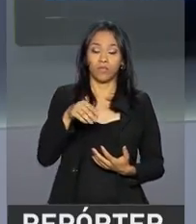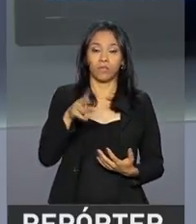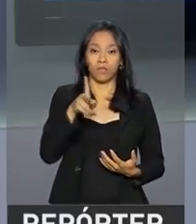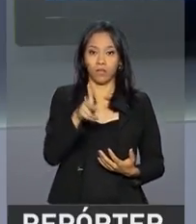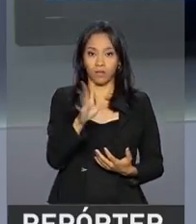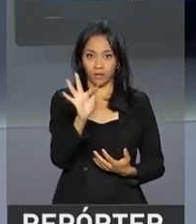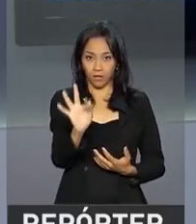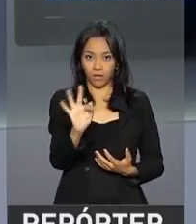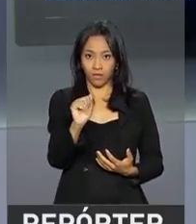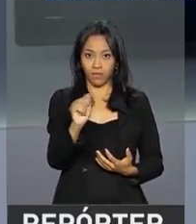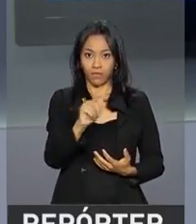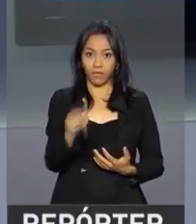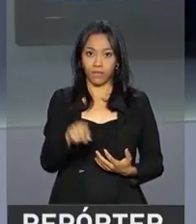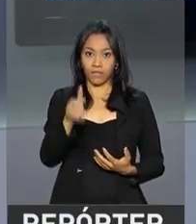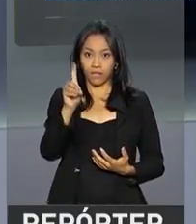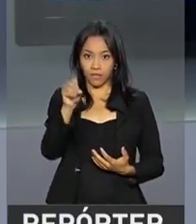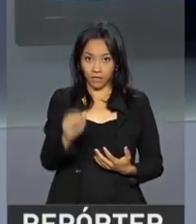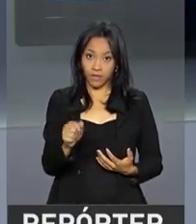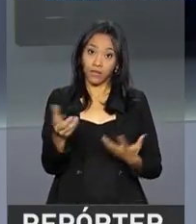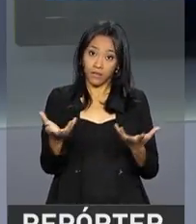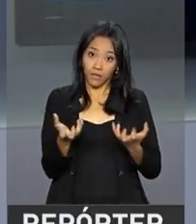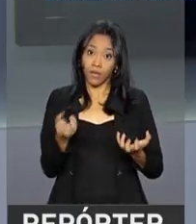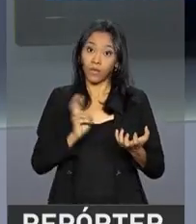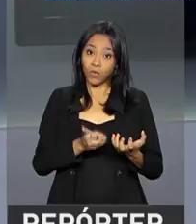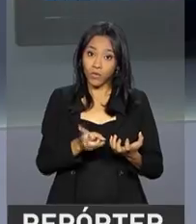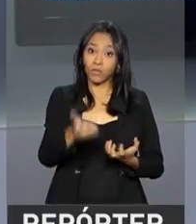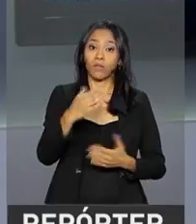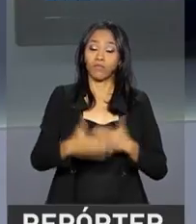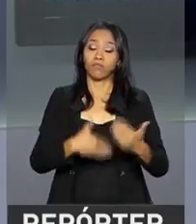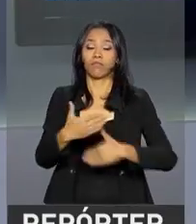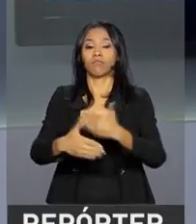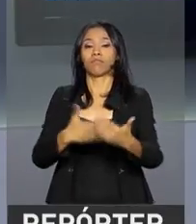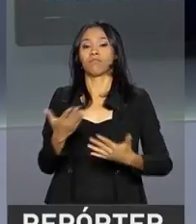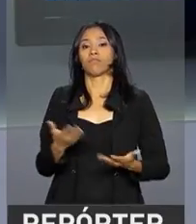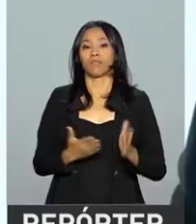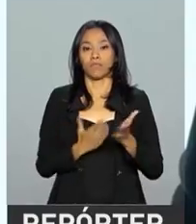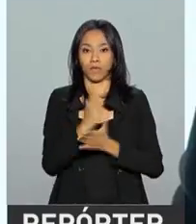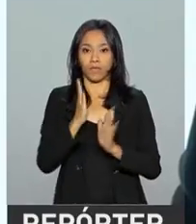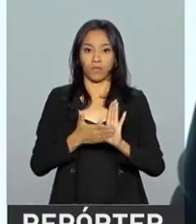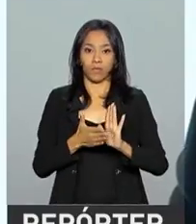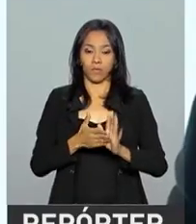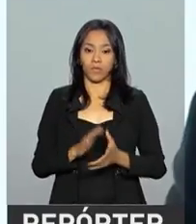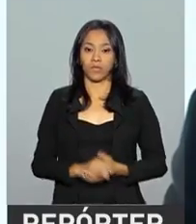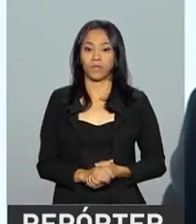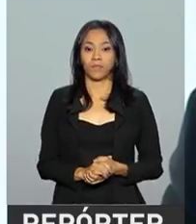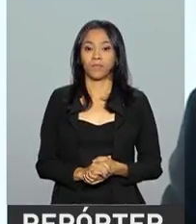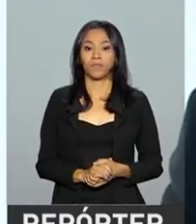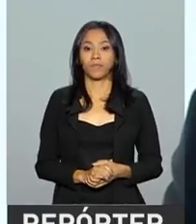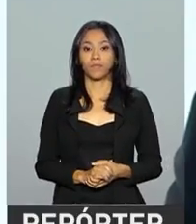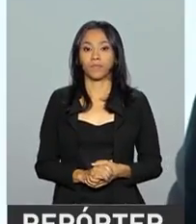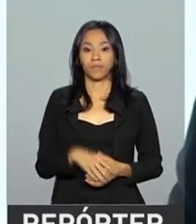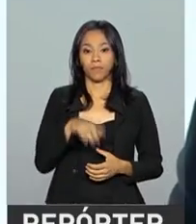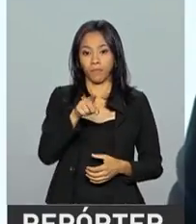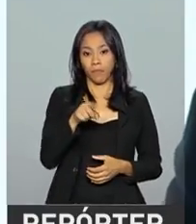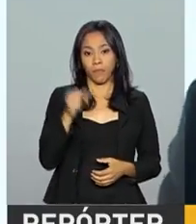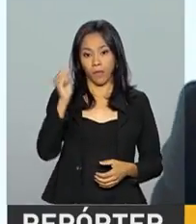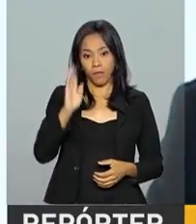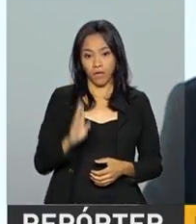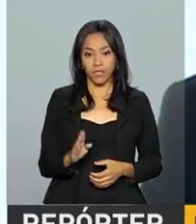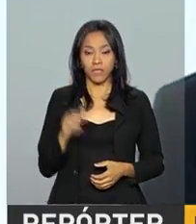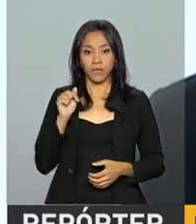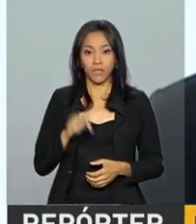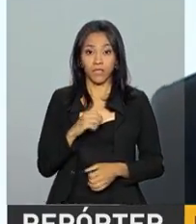precisa aprovar a reforma para continuar crescendo e gerando empregos o brasil deve criar